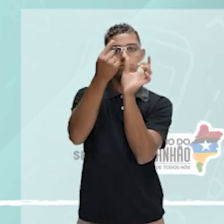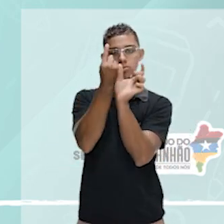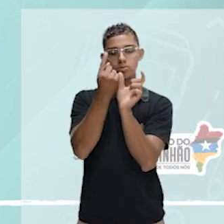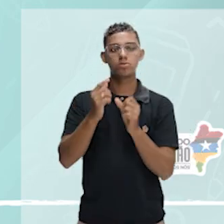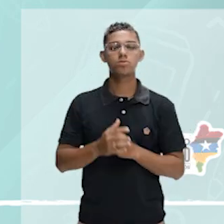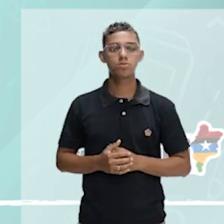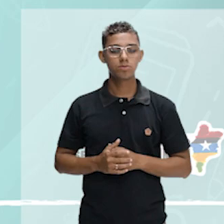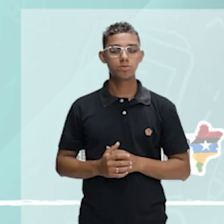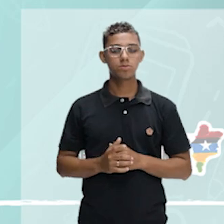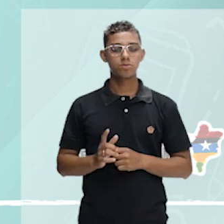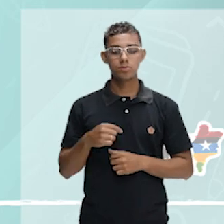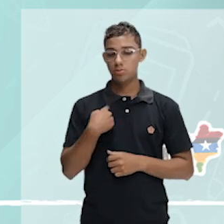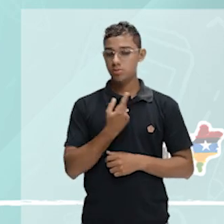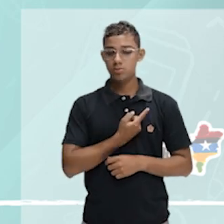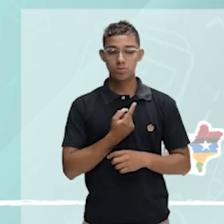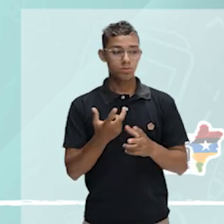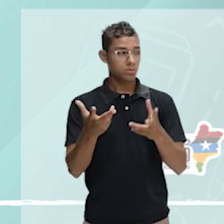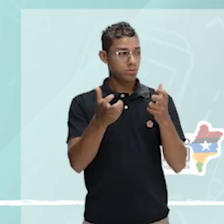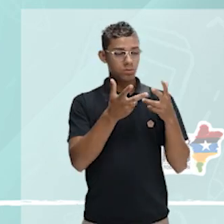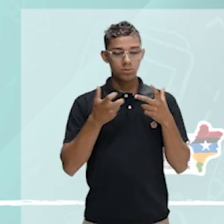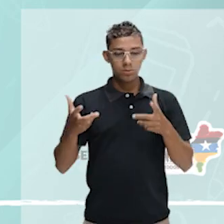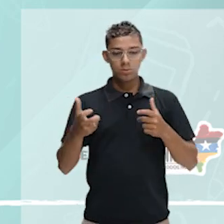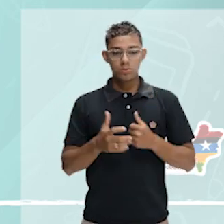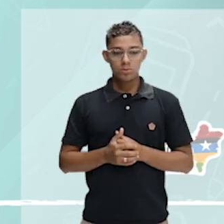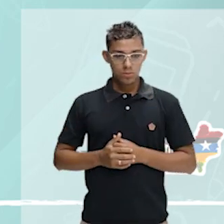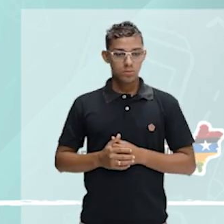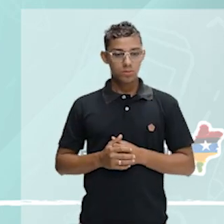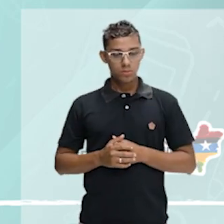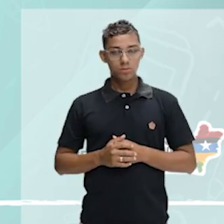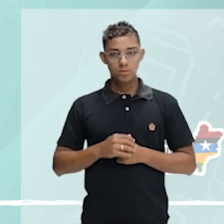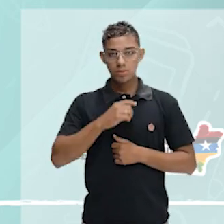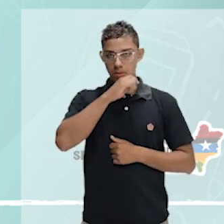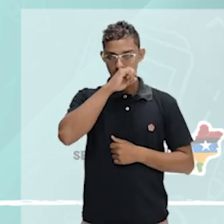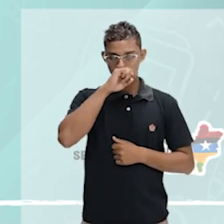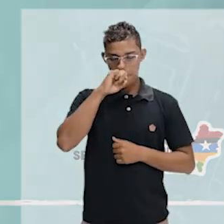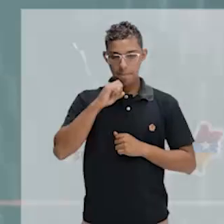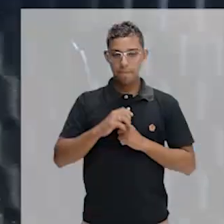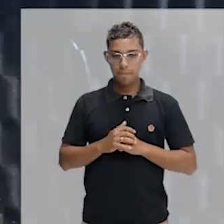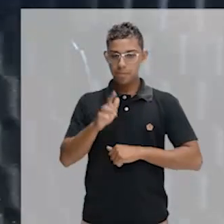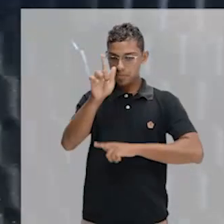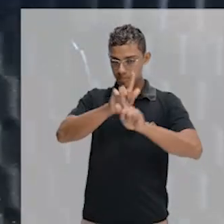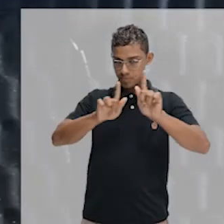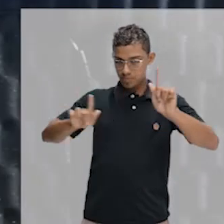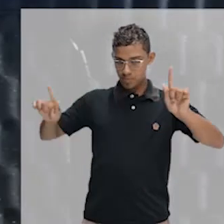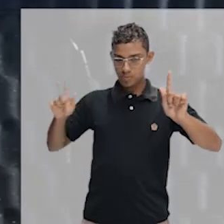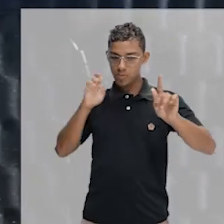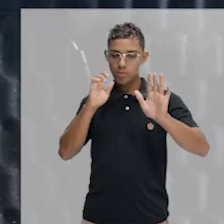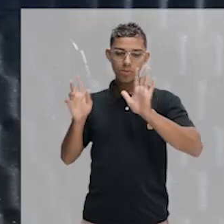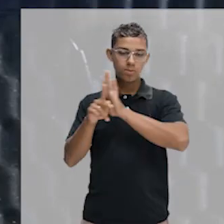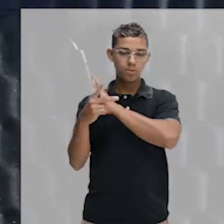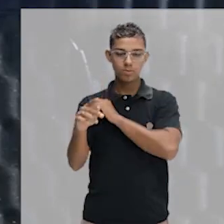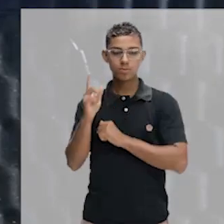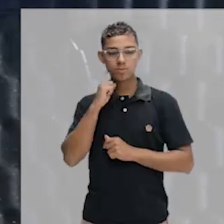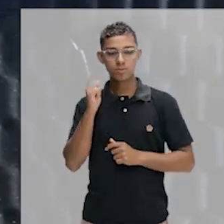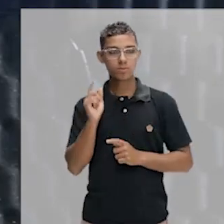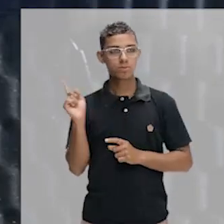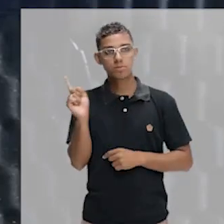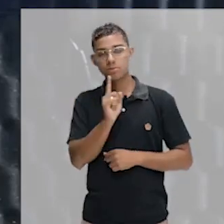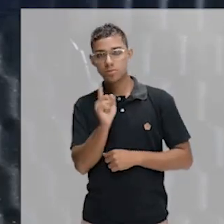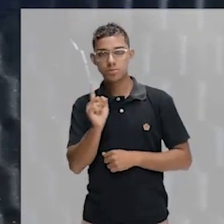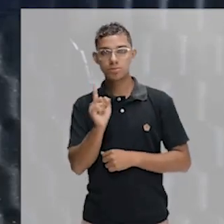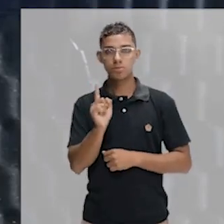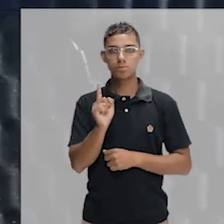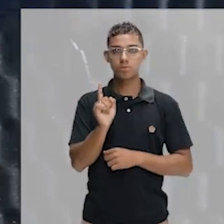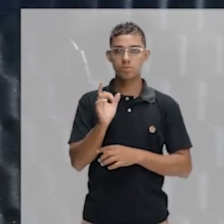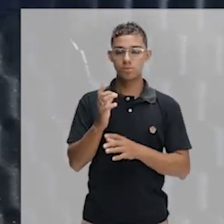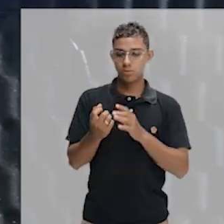capturar para a gente perceber que o gráfico da função exponencial não é difícil de ser construído tá nem